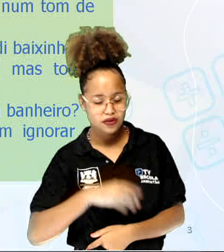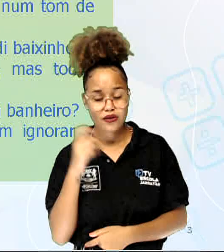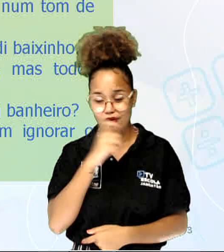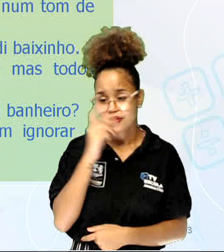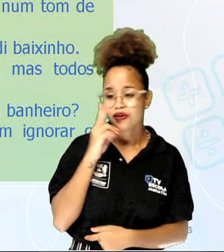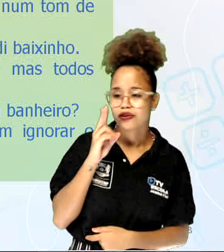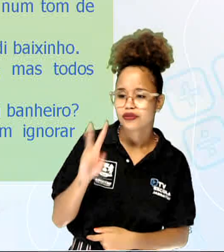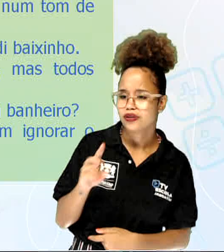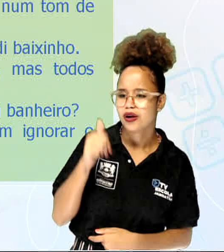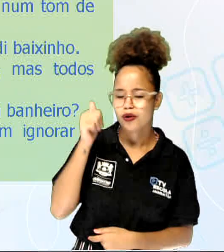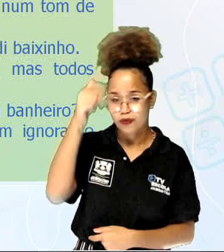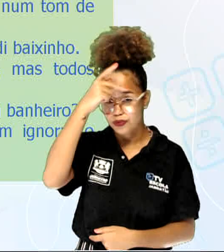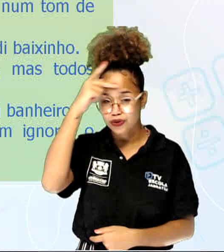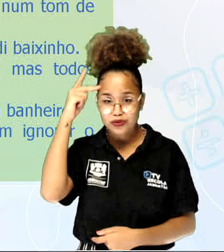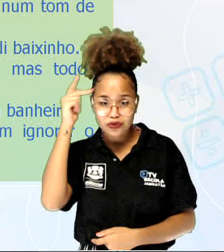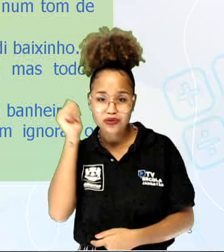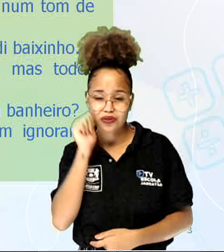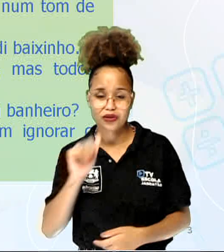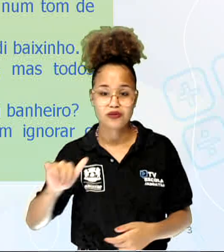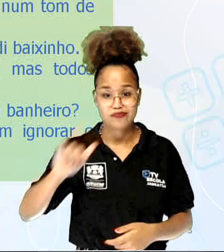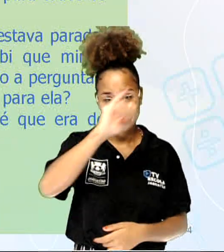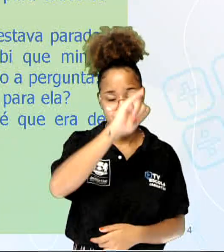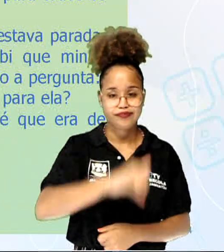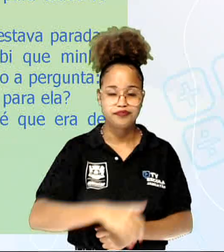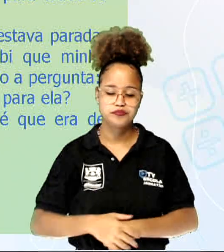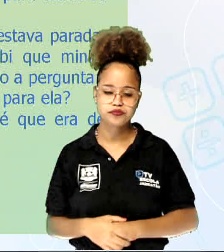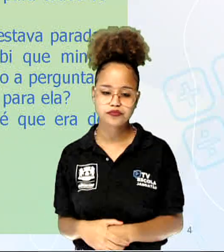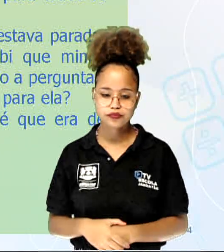da incômoda passageira de primeira viagem.